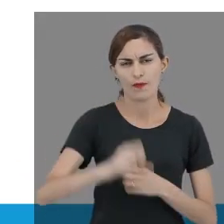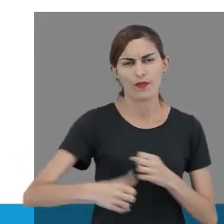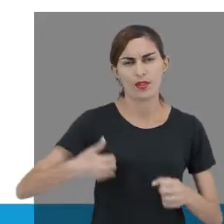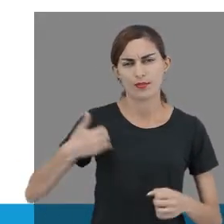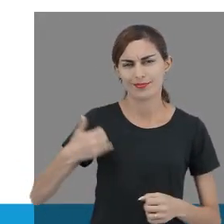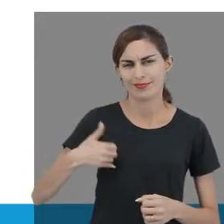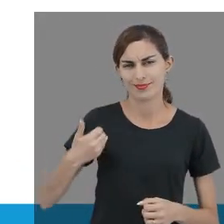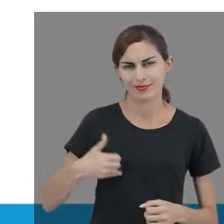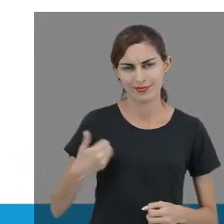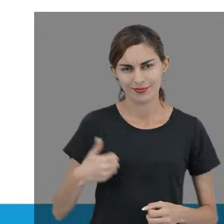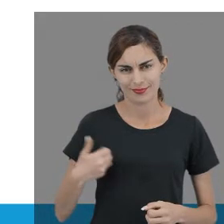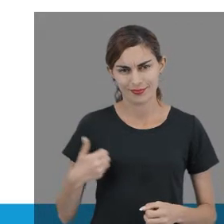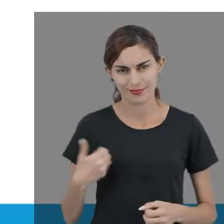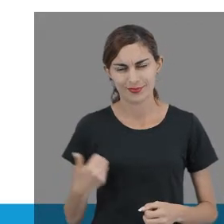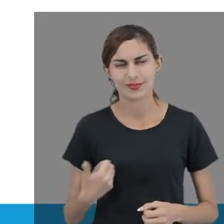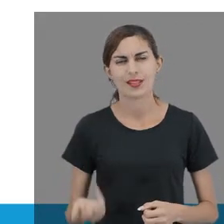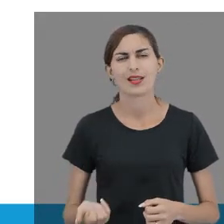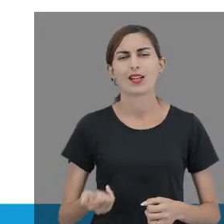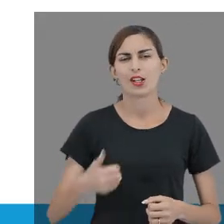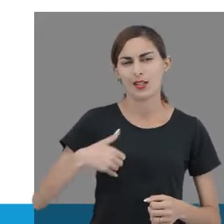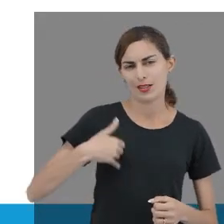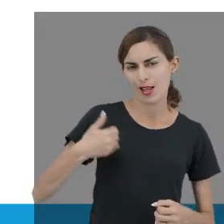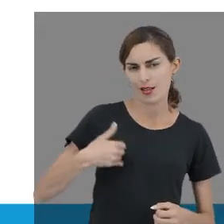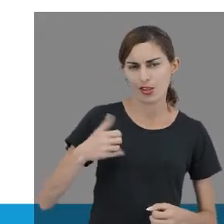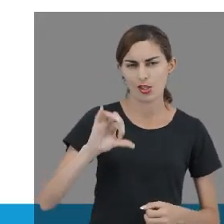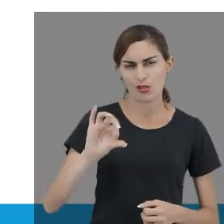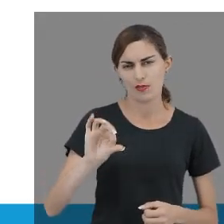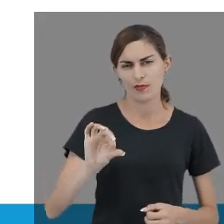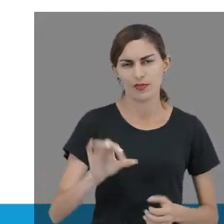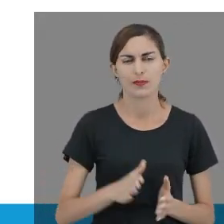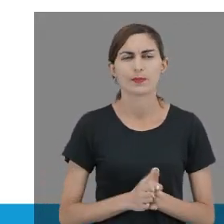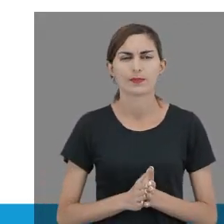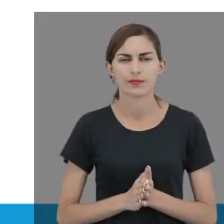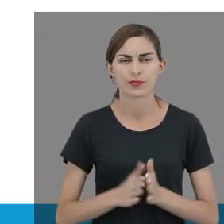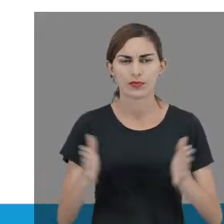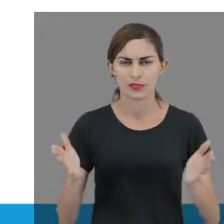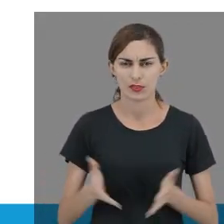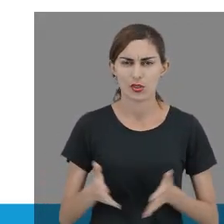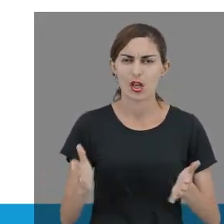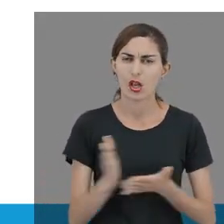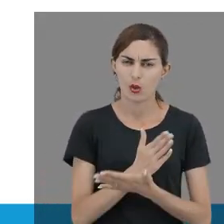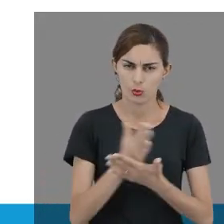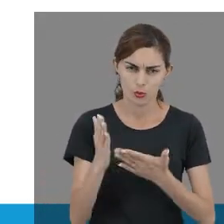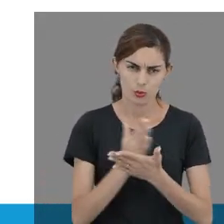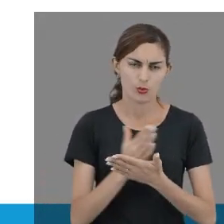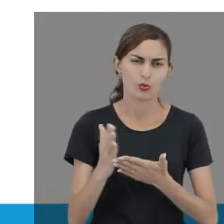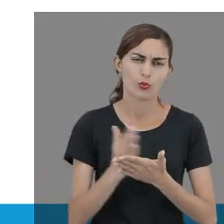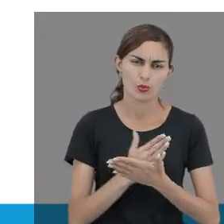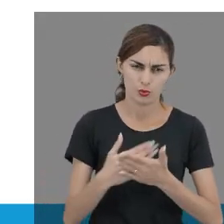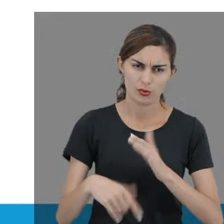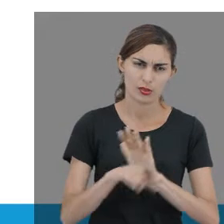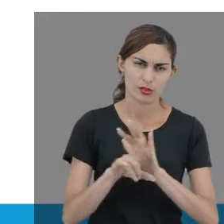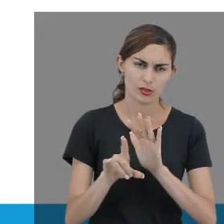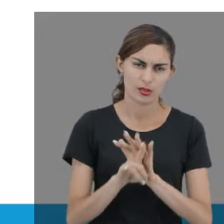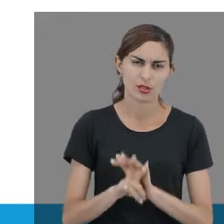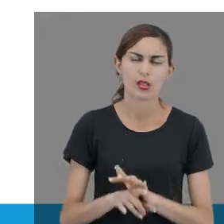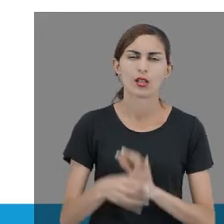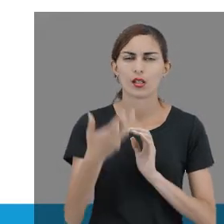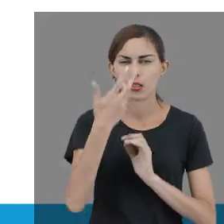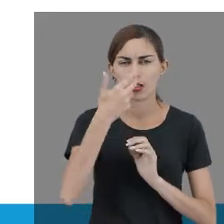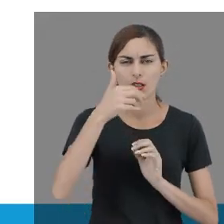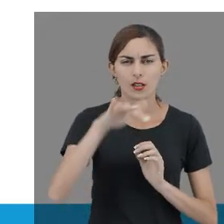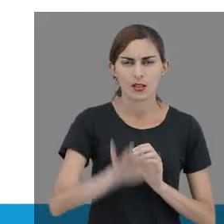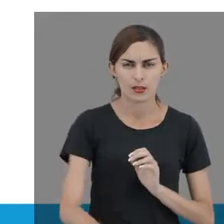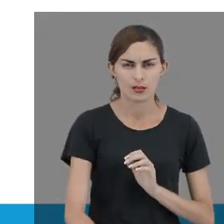ela vai do 0 ano, da hora do nascimento, até 9 anos. Agora, para essa diretriz, a gente vai considerar a